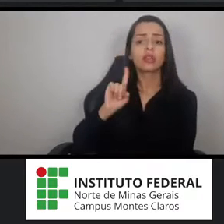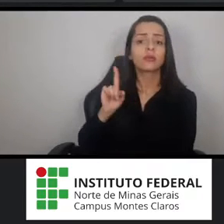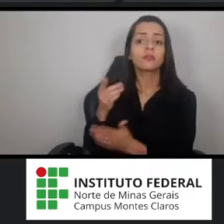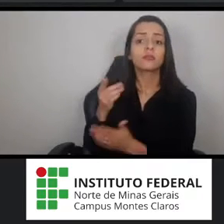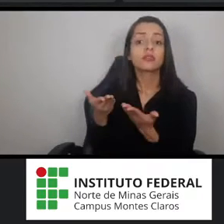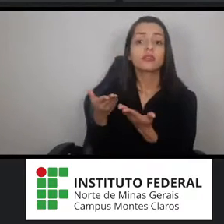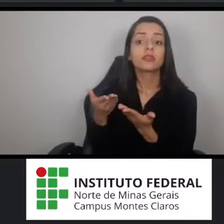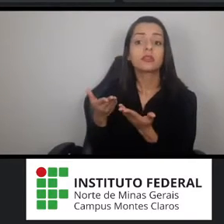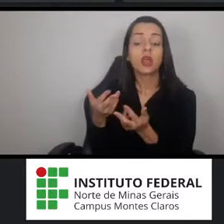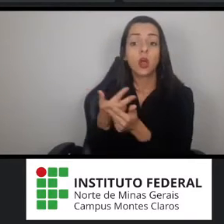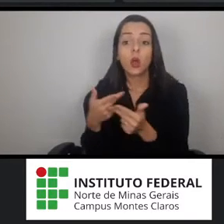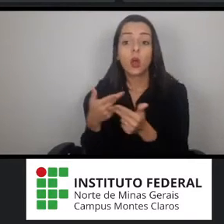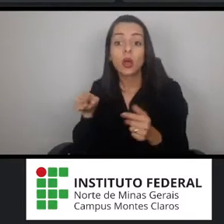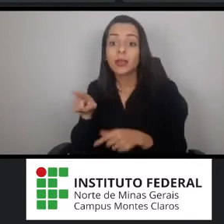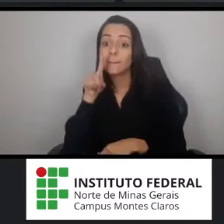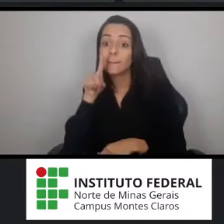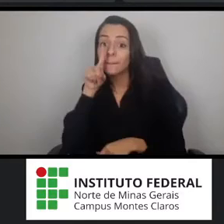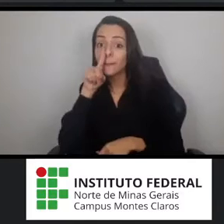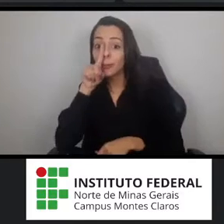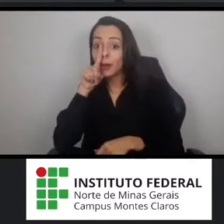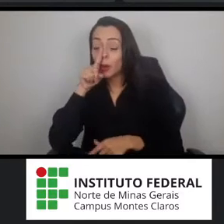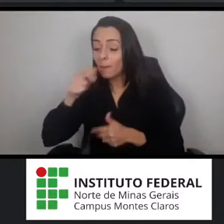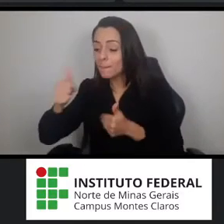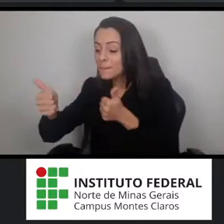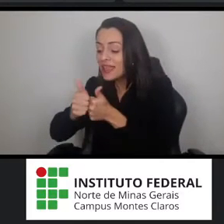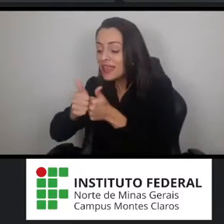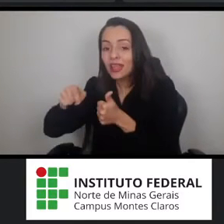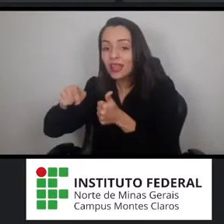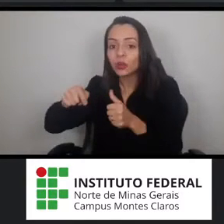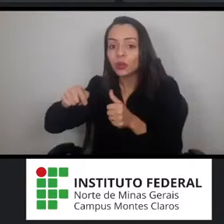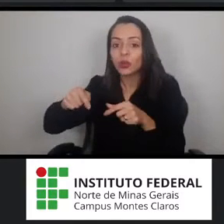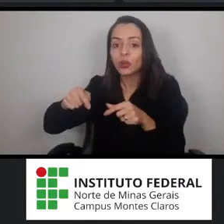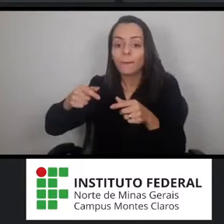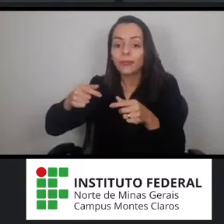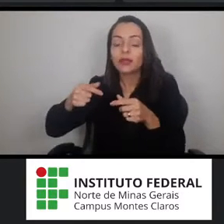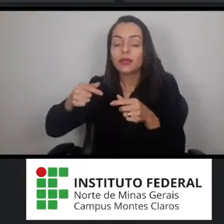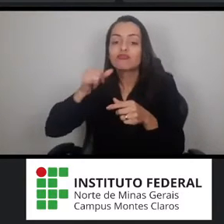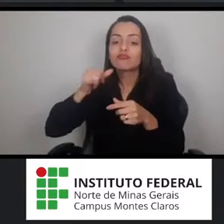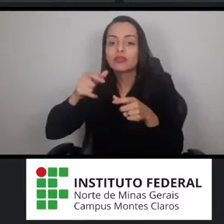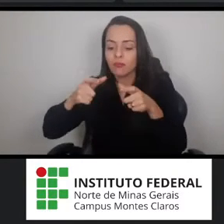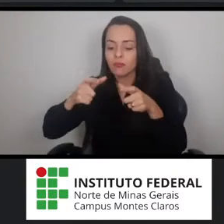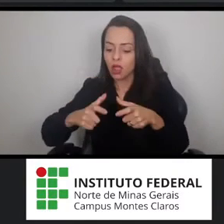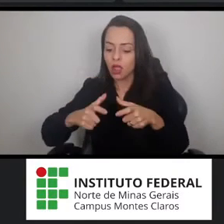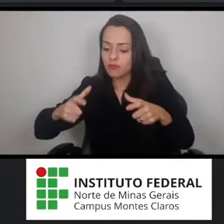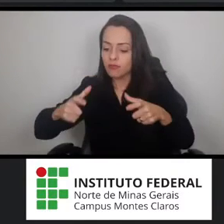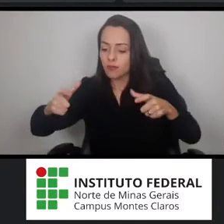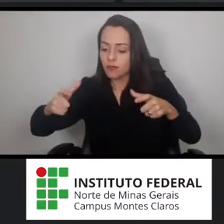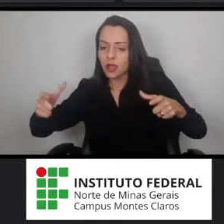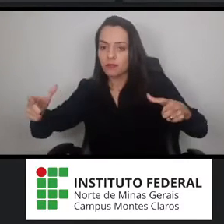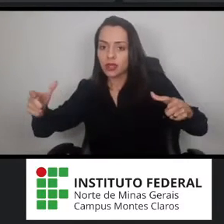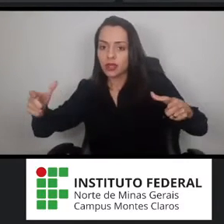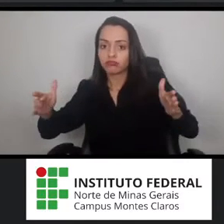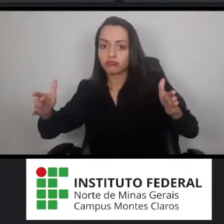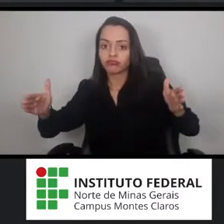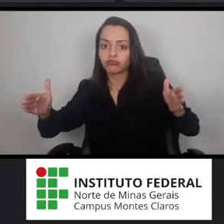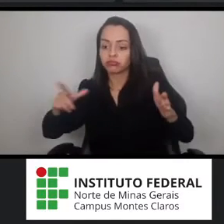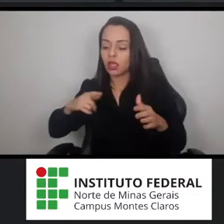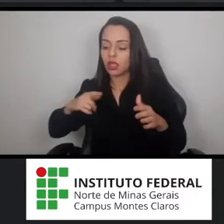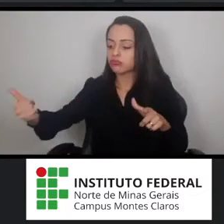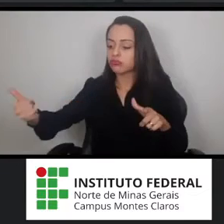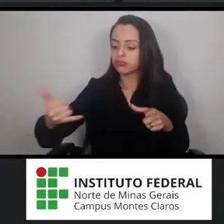ela produz. Esse fio produz superfícies equipotenciais distintas. E, ao contato com superfícies equipotenciais distintas, ela